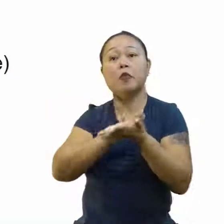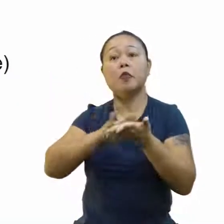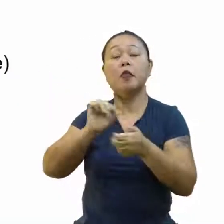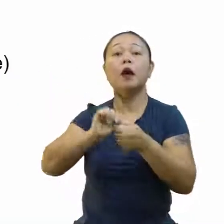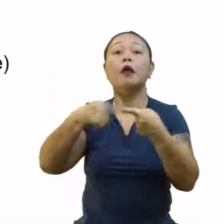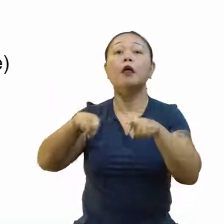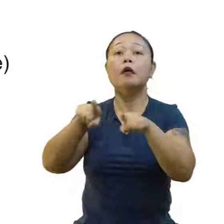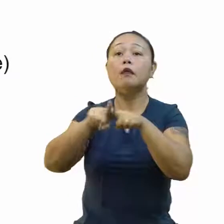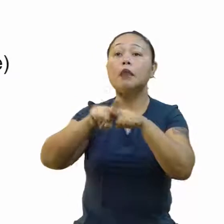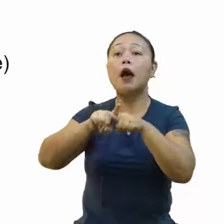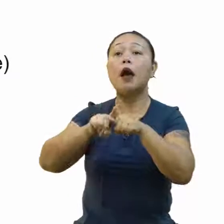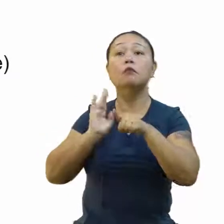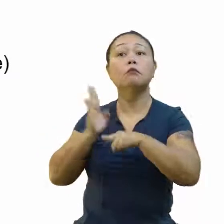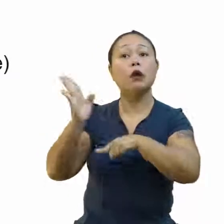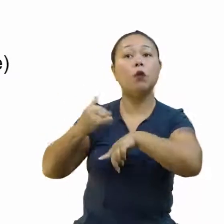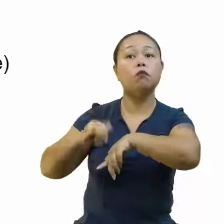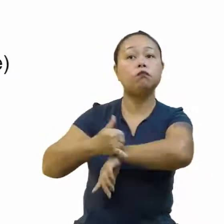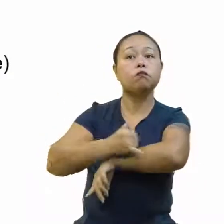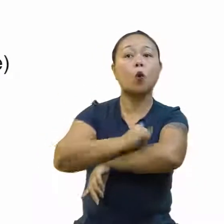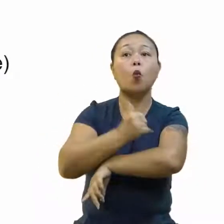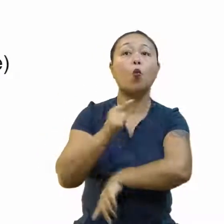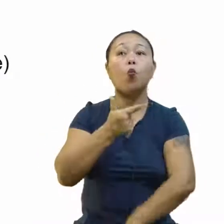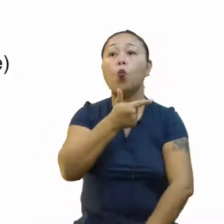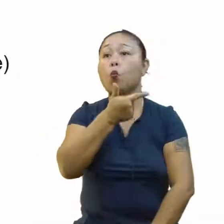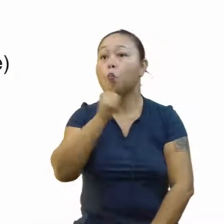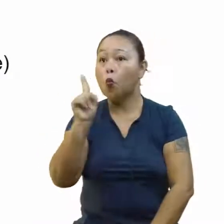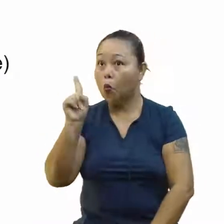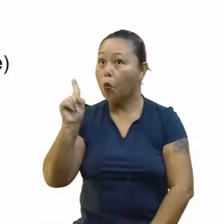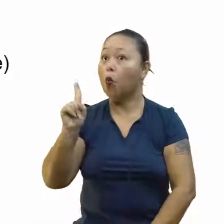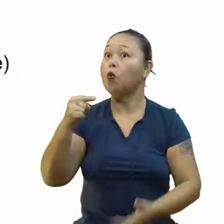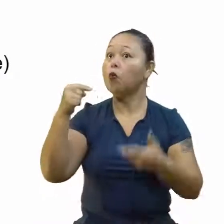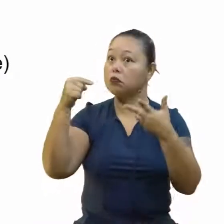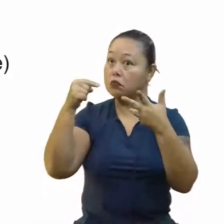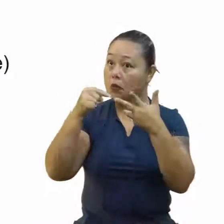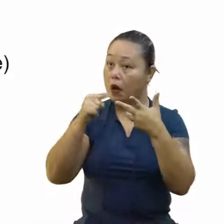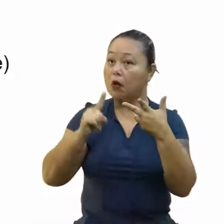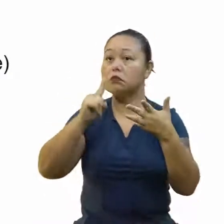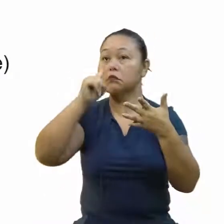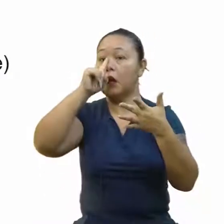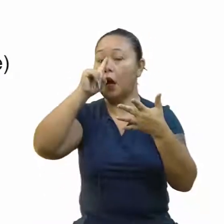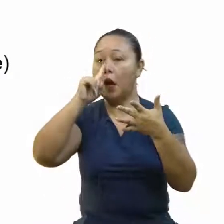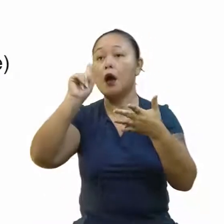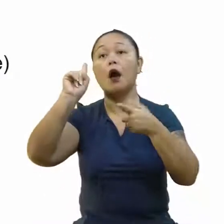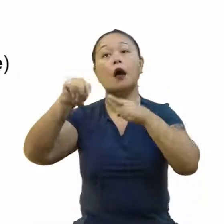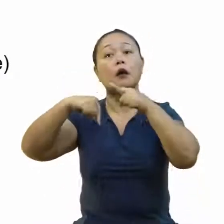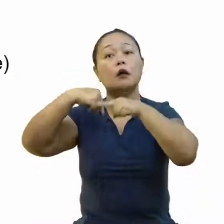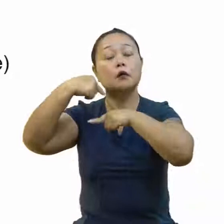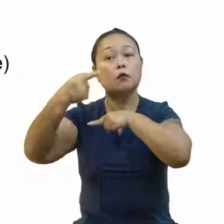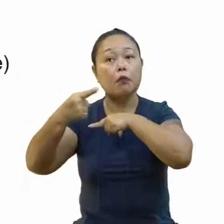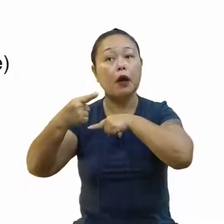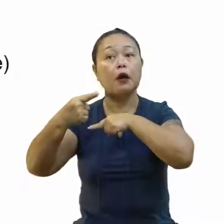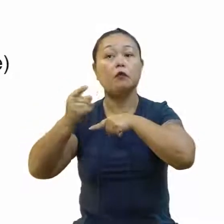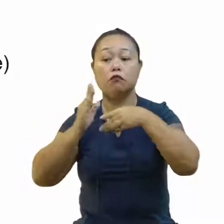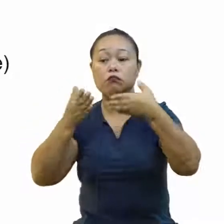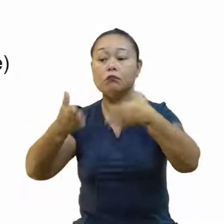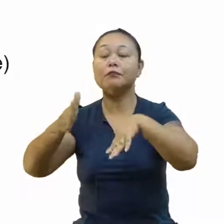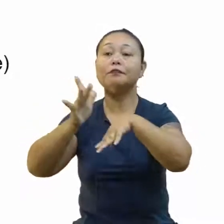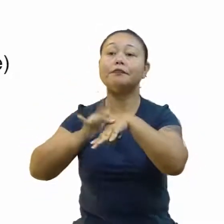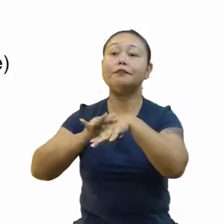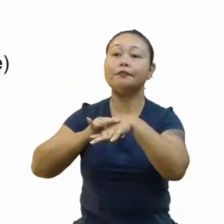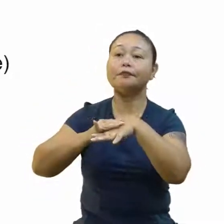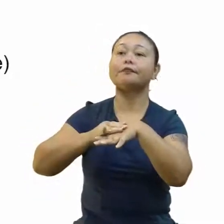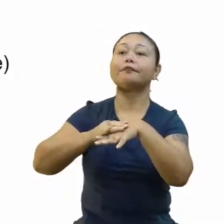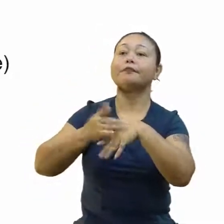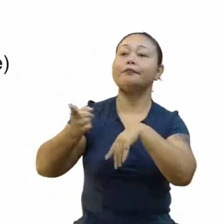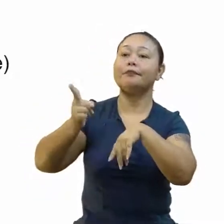a obesidade, que é um outro fator de risco para as doenças crônicas. Por quê? Porque a obesidade,